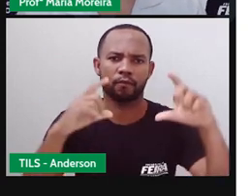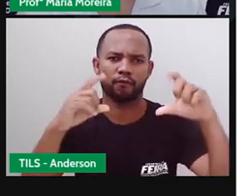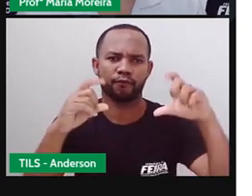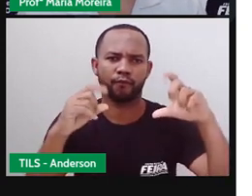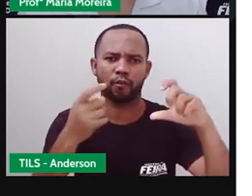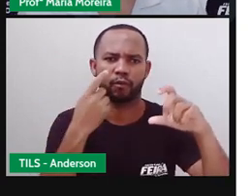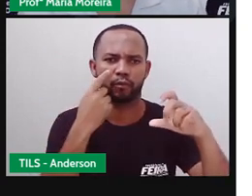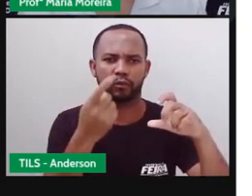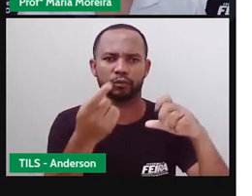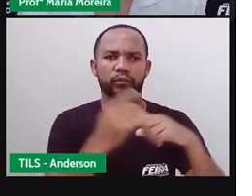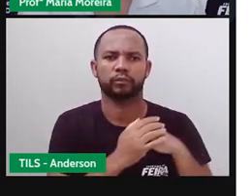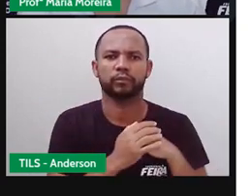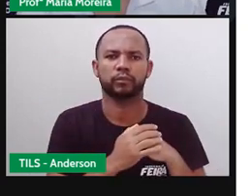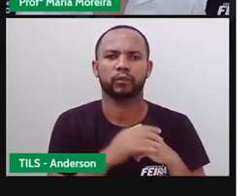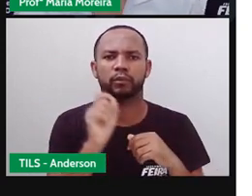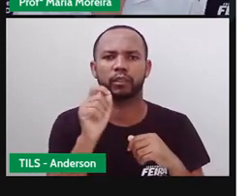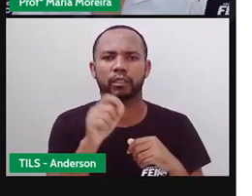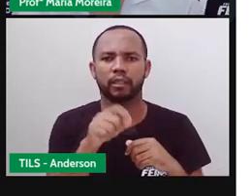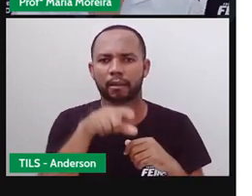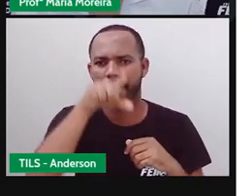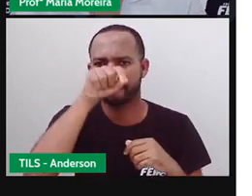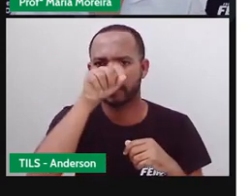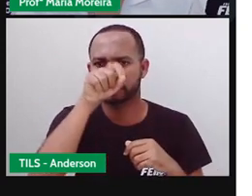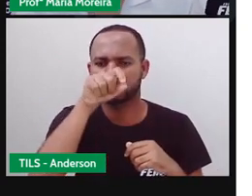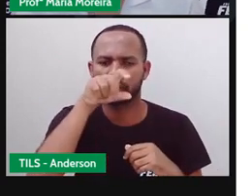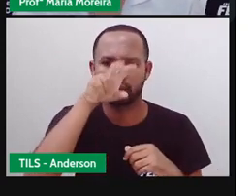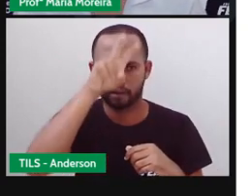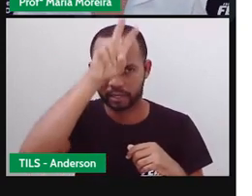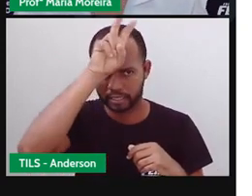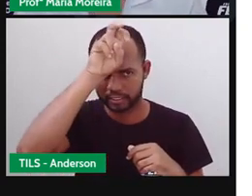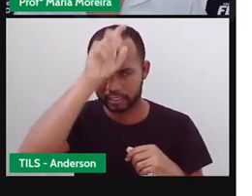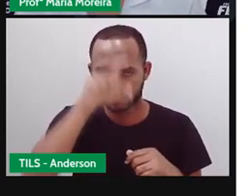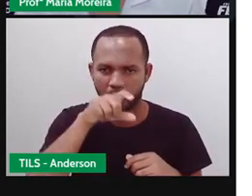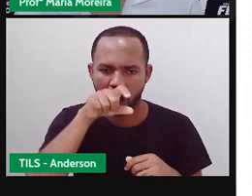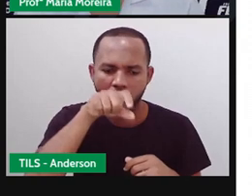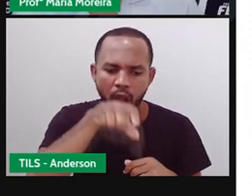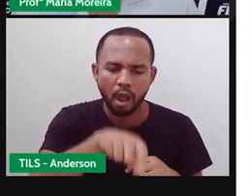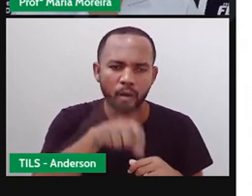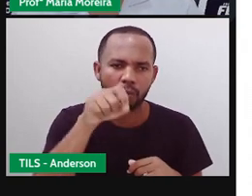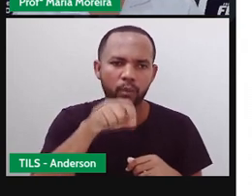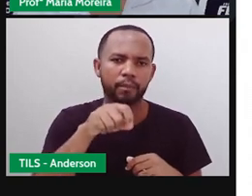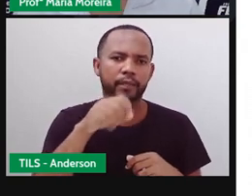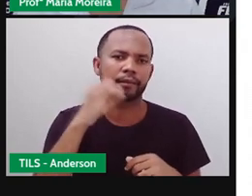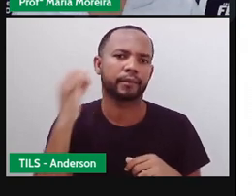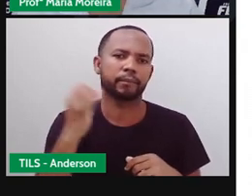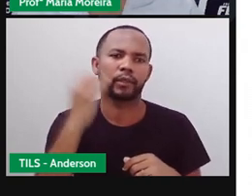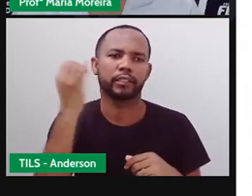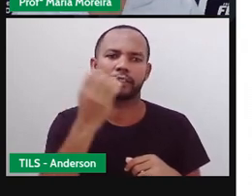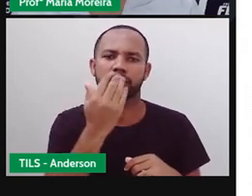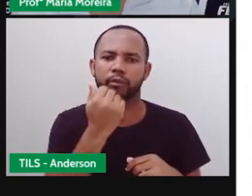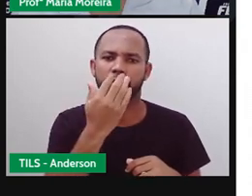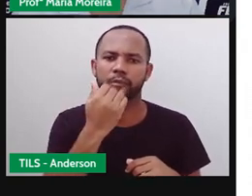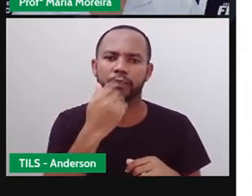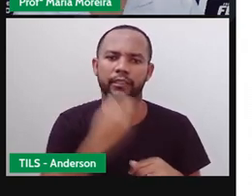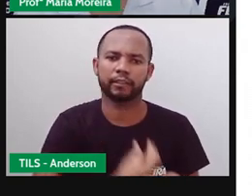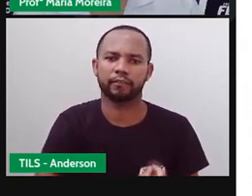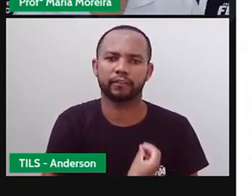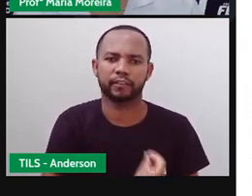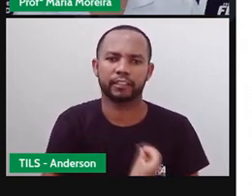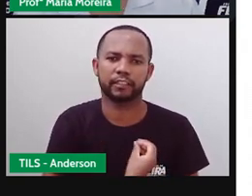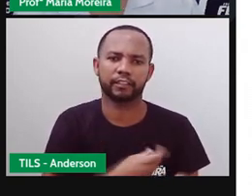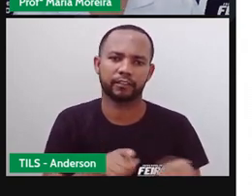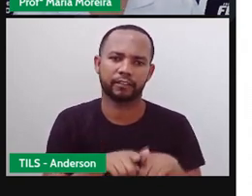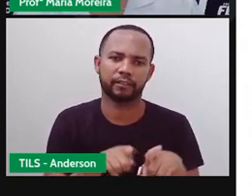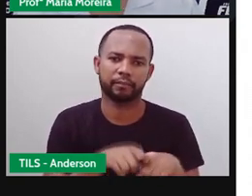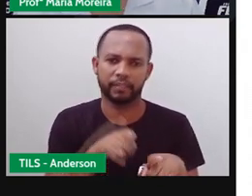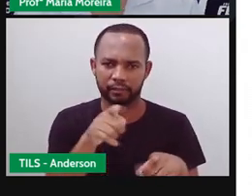é de um passarinho se alimentando aí de um inseto Quantos animais a gente já falou aqui com relação à alimentação e que ele